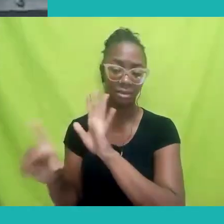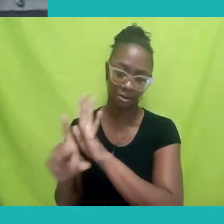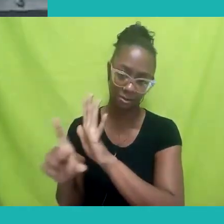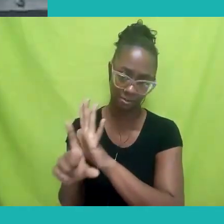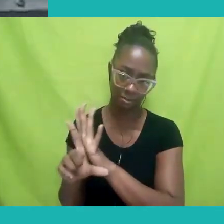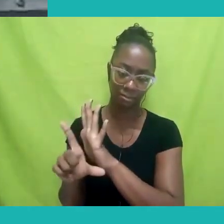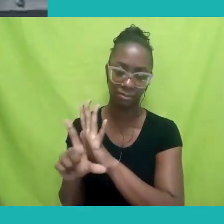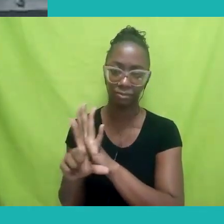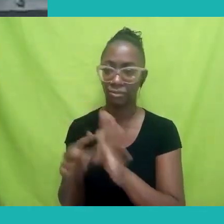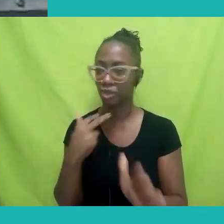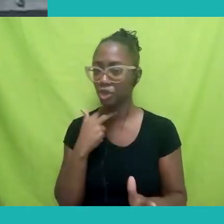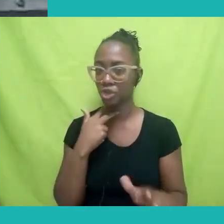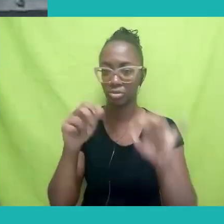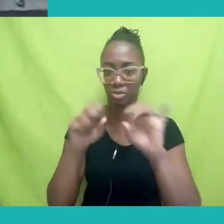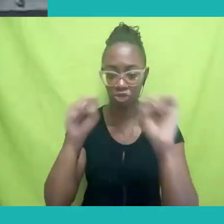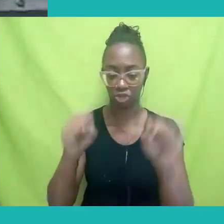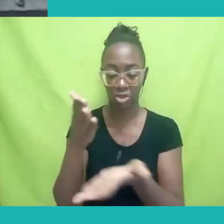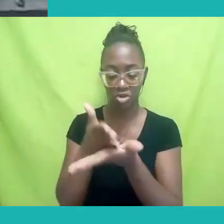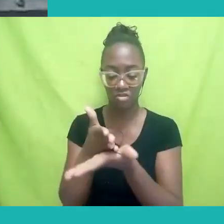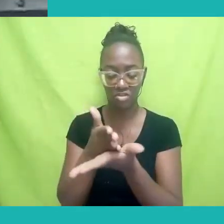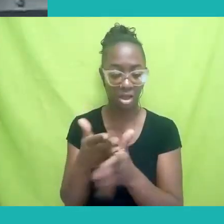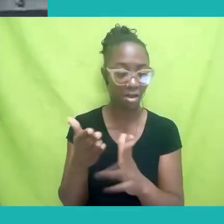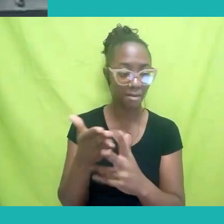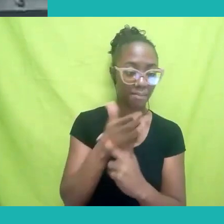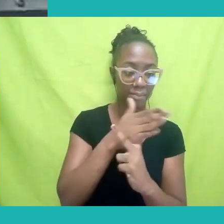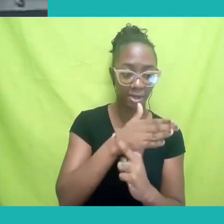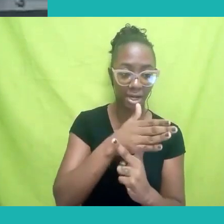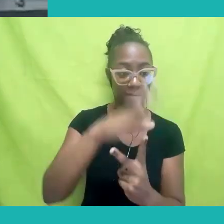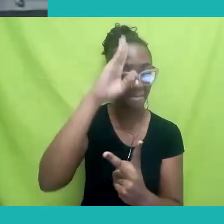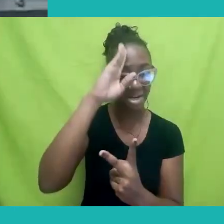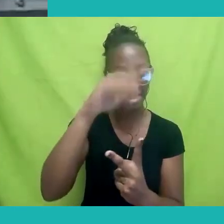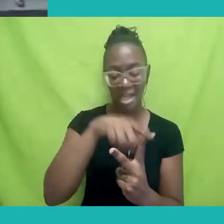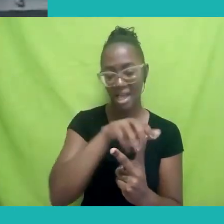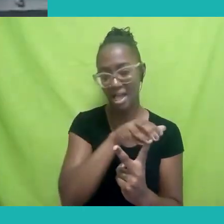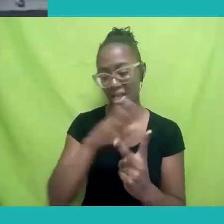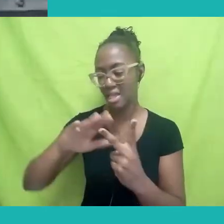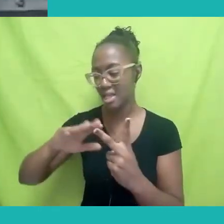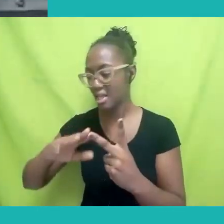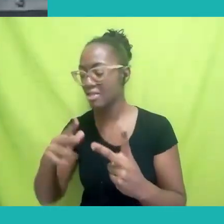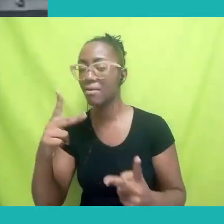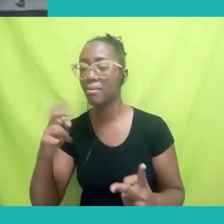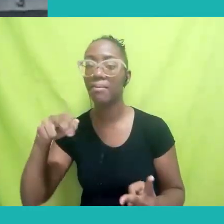sistema colocando de um lado os militares e de outro os pensionistas militares. Então,